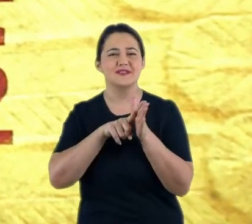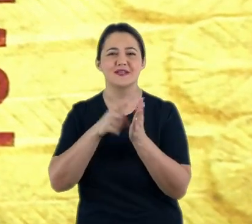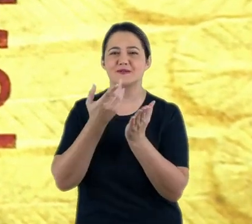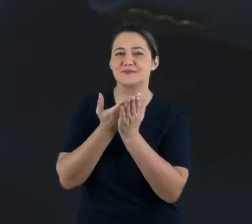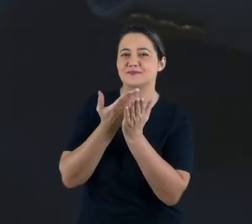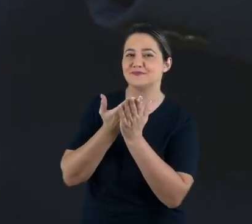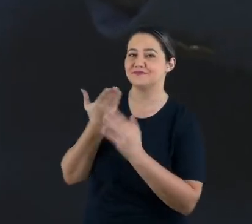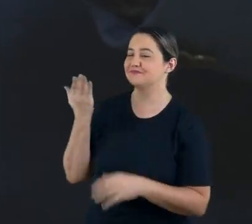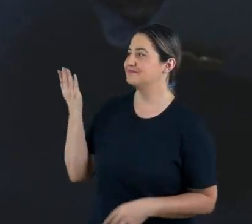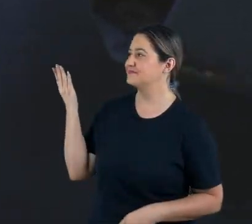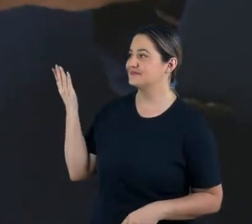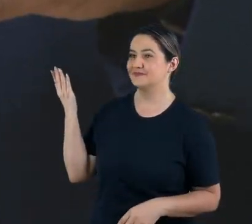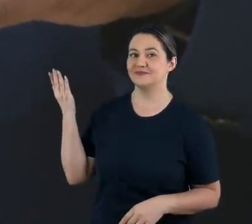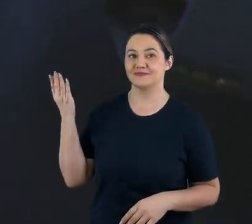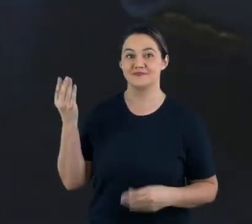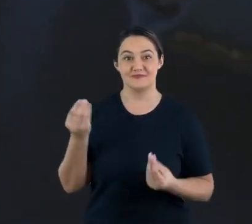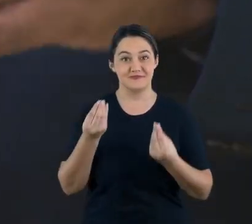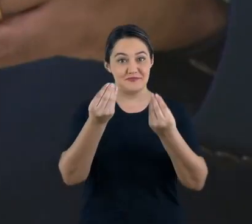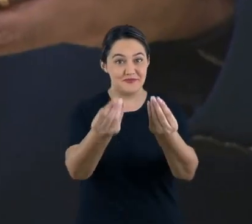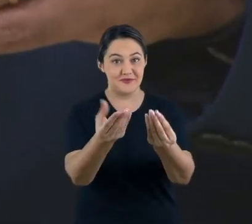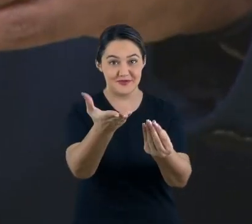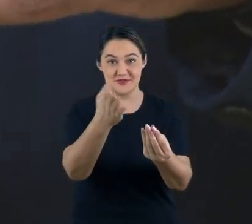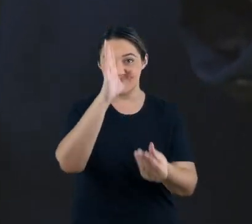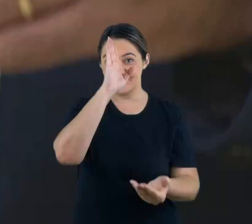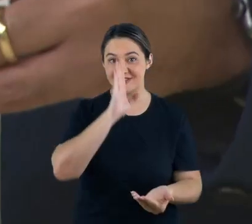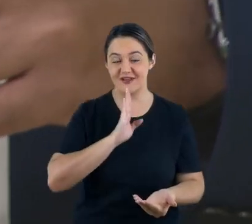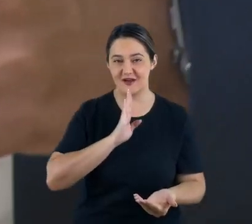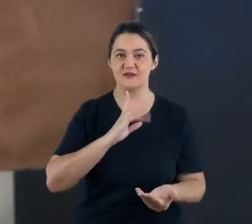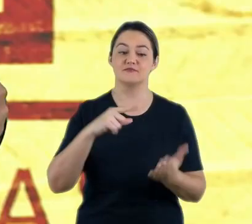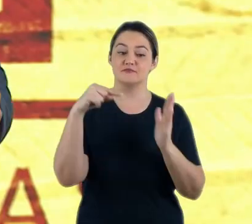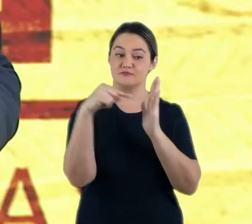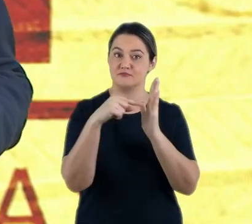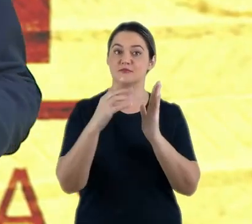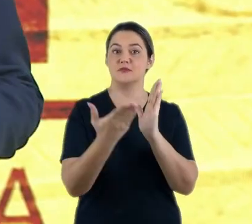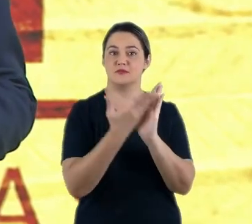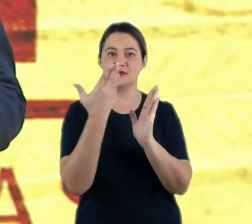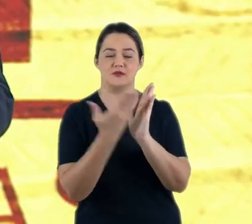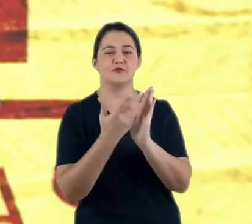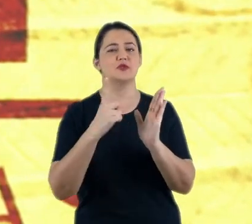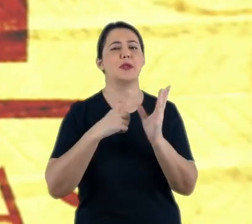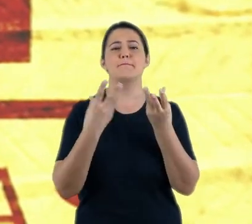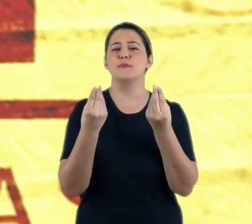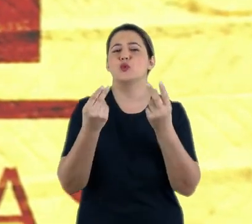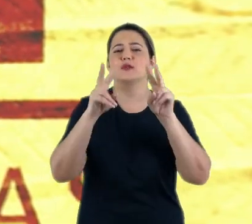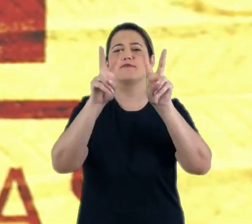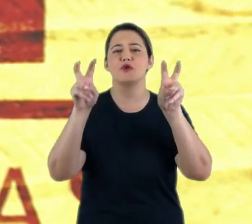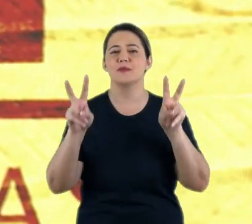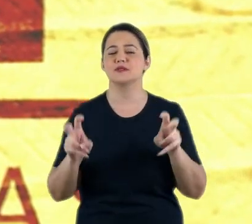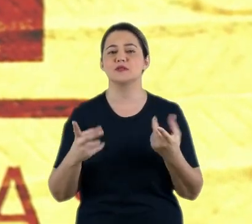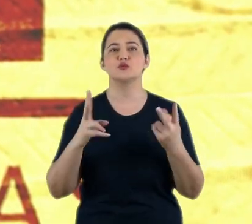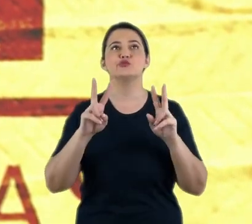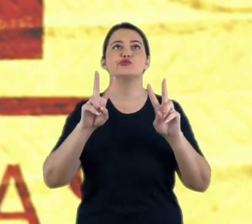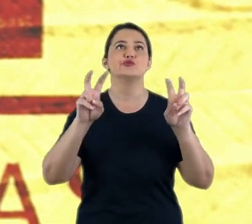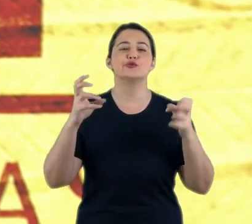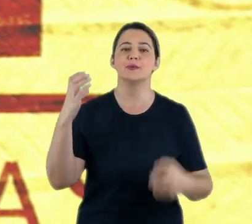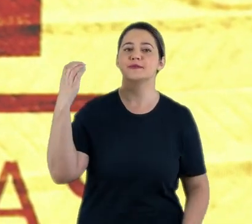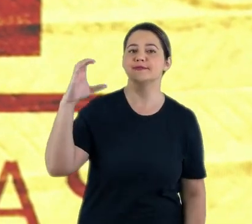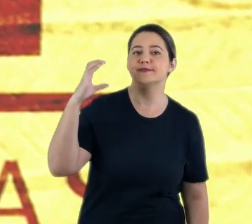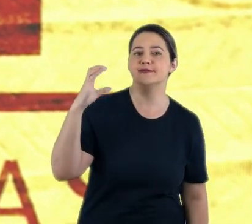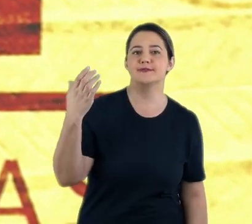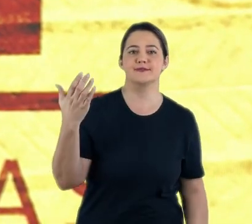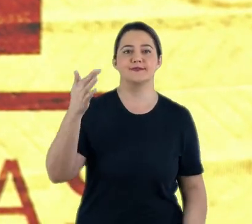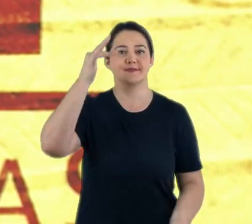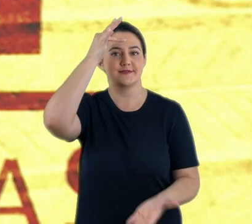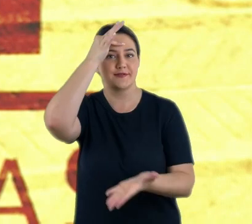muito carinho pela TV Novo Tempo para você. No Guia de Estudos, nós temos muitas informações sobre ciência